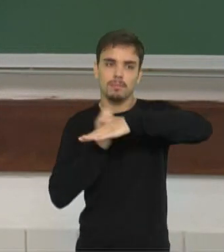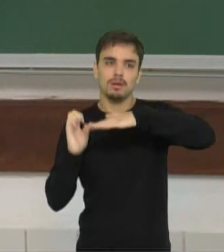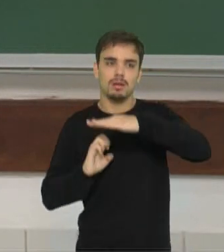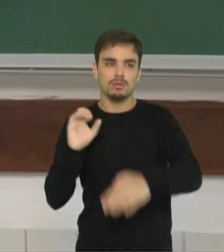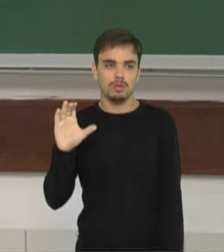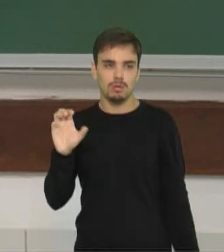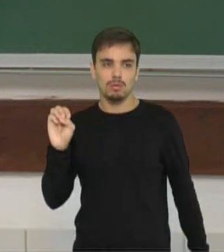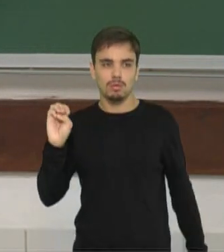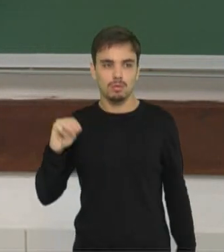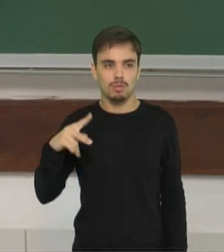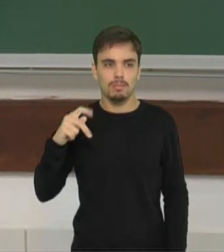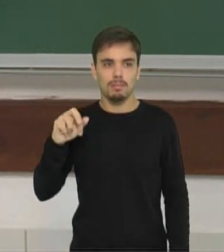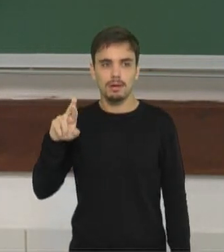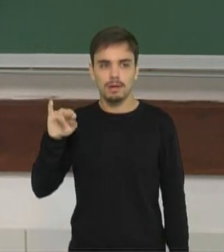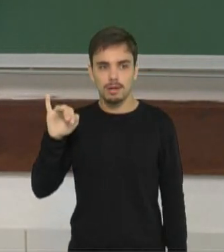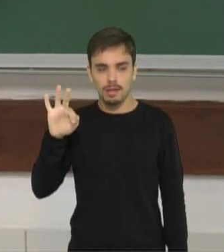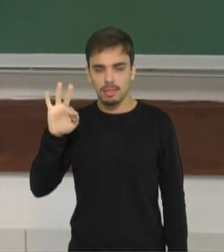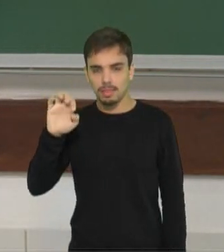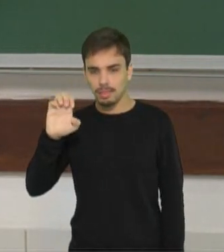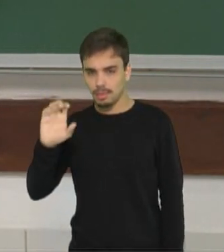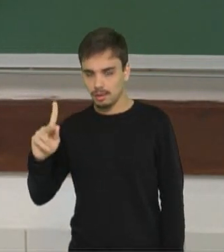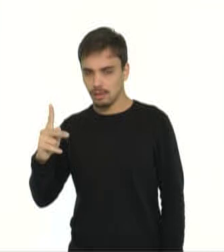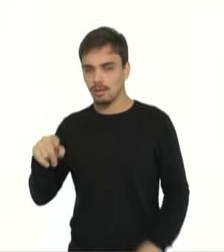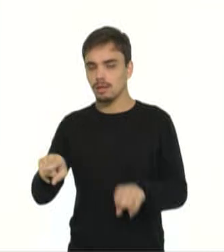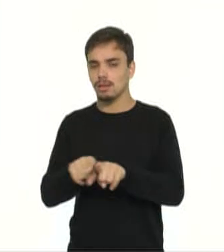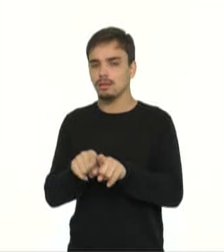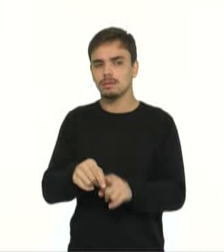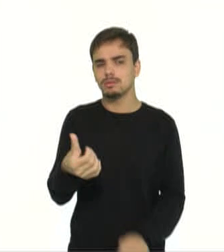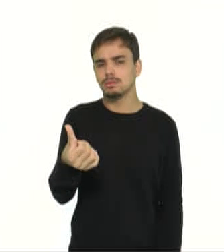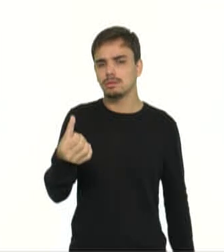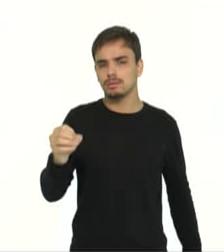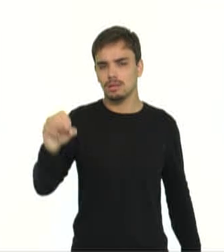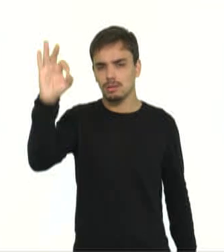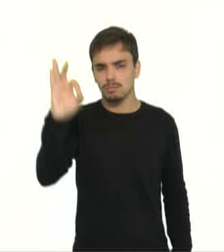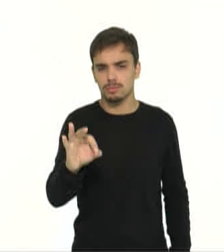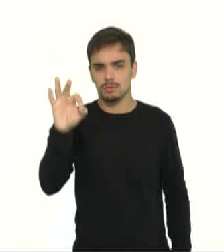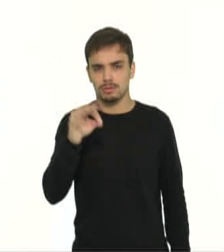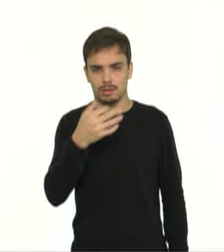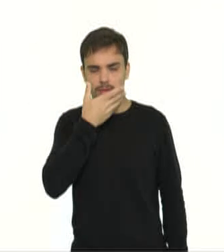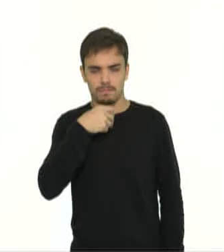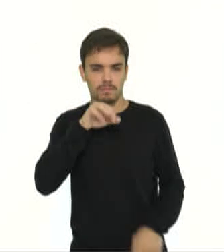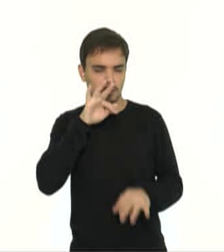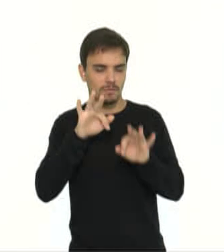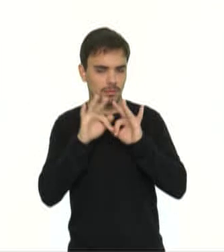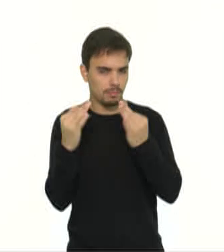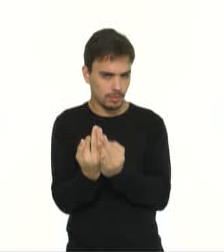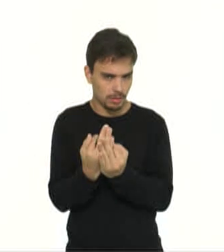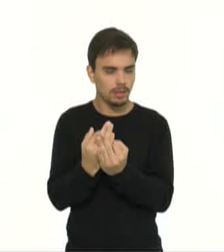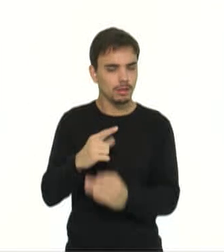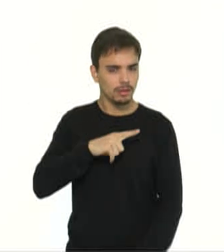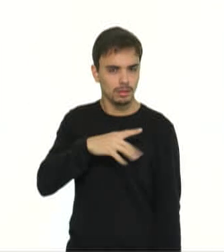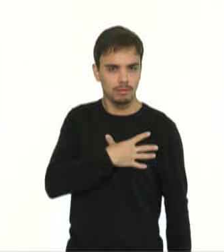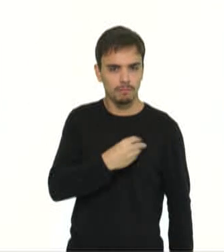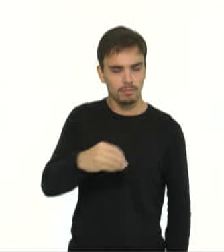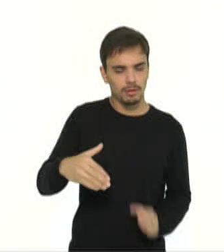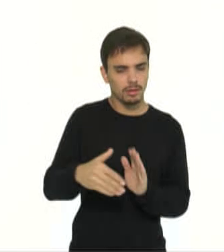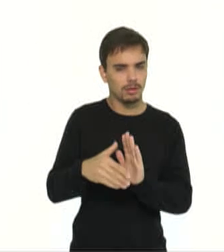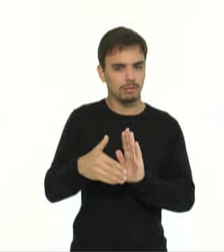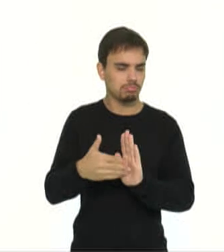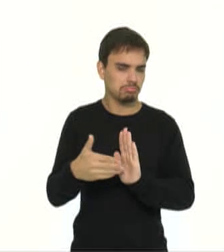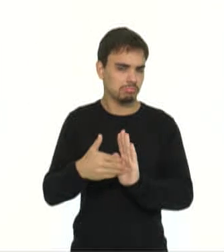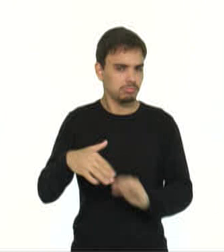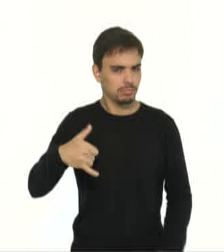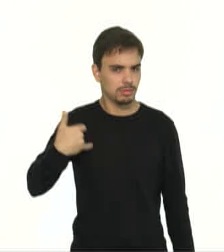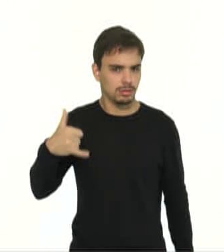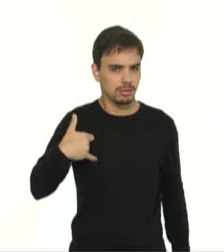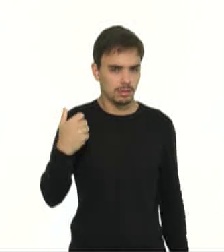contratada para fazer essa pesquisa, 60% dos pais com crianças na idade, ou com filhos, né, na idade de 14, porque aqui já não são mais